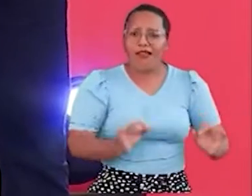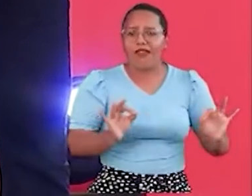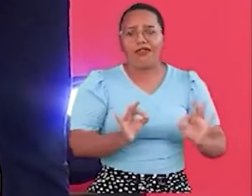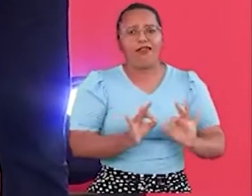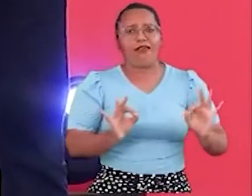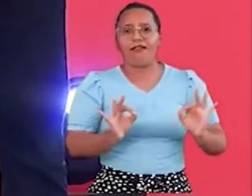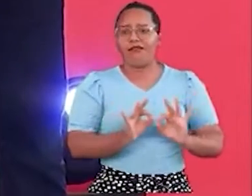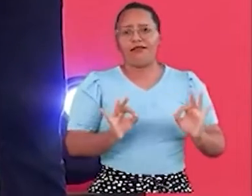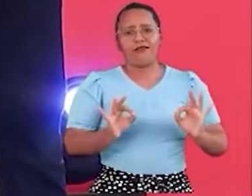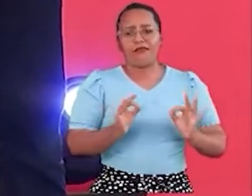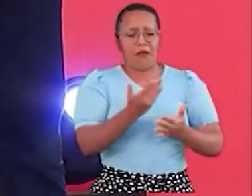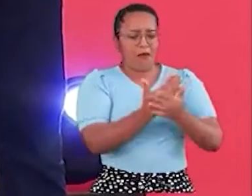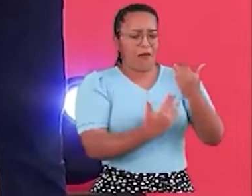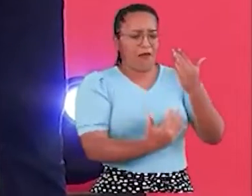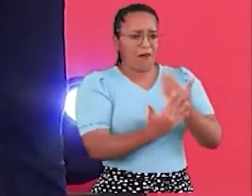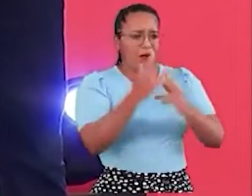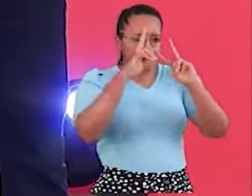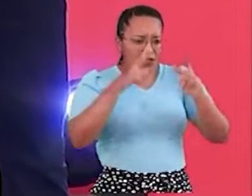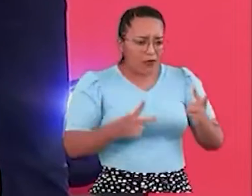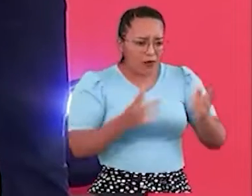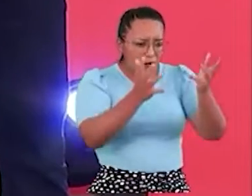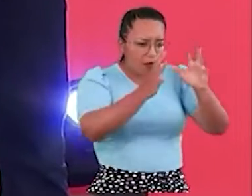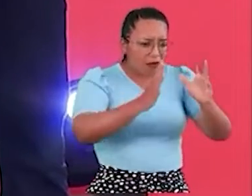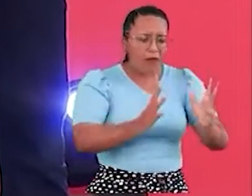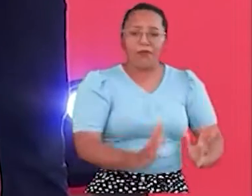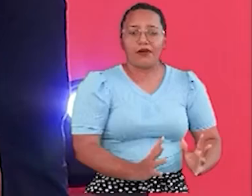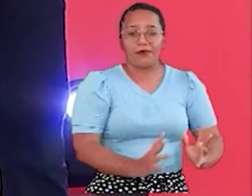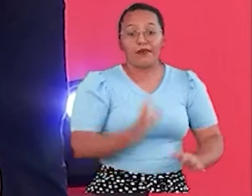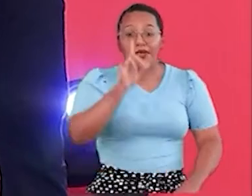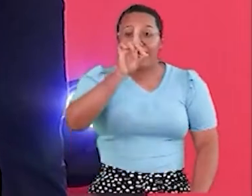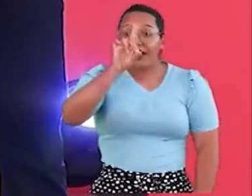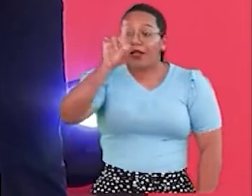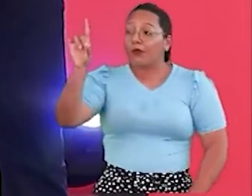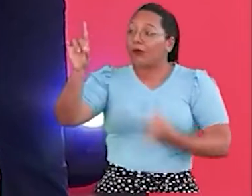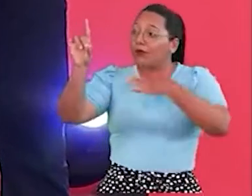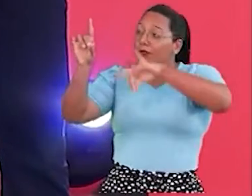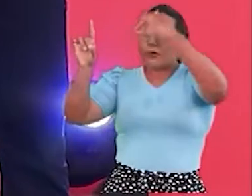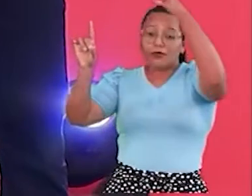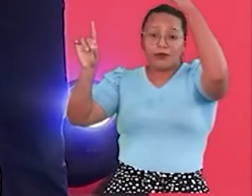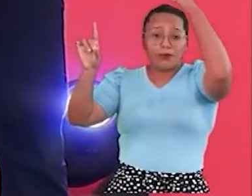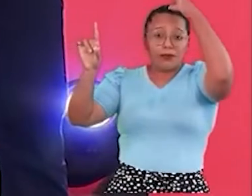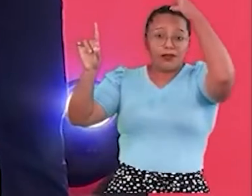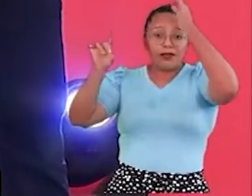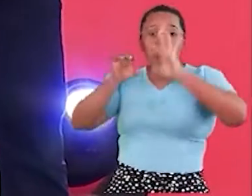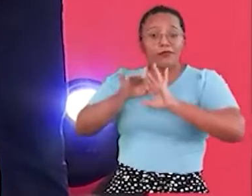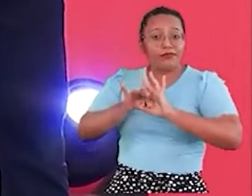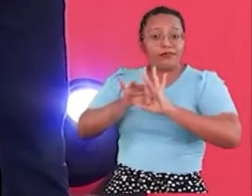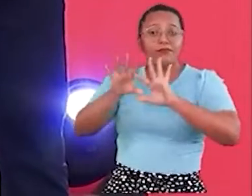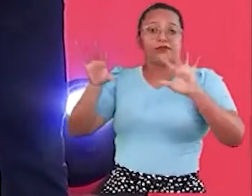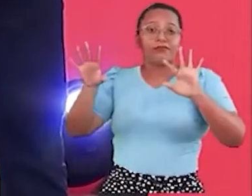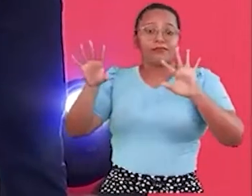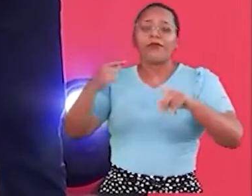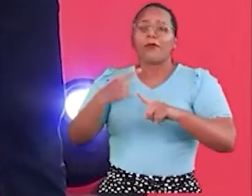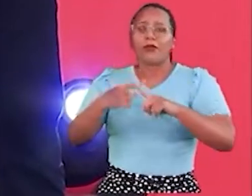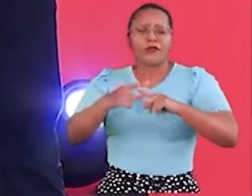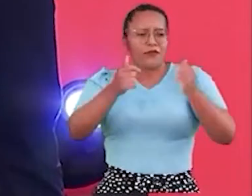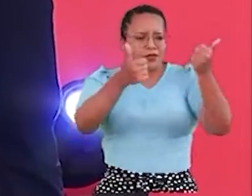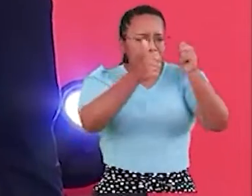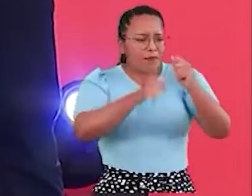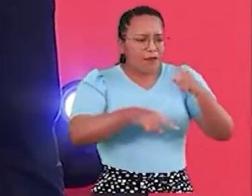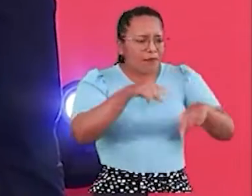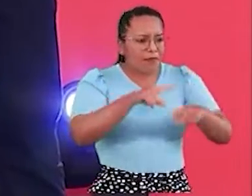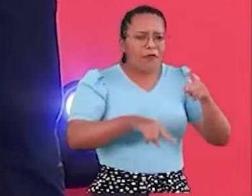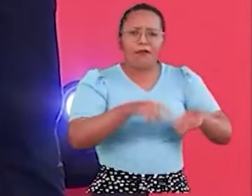construído pelos homens e não se resume a isso. É um Deus espírito e por isso que ela é Deus, porque se fosse matéria, não seria Deus,